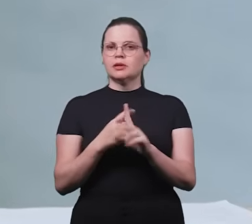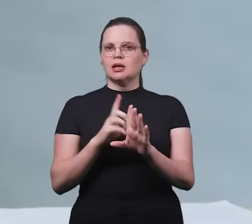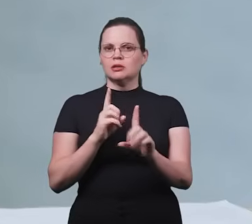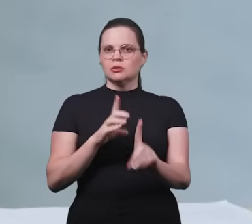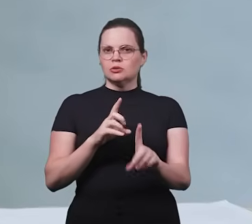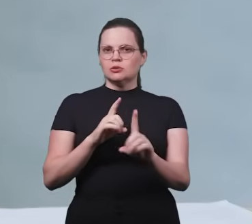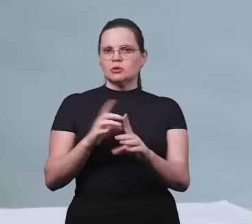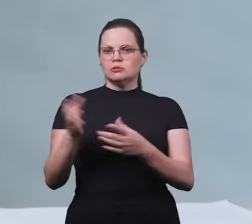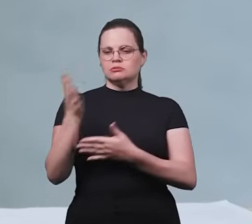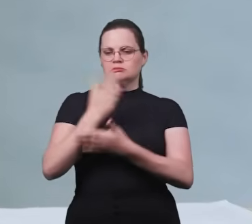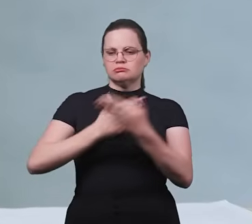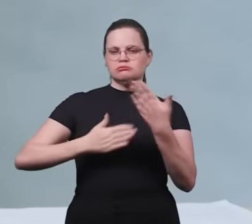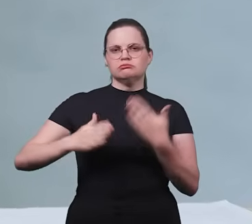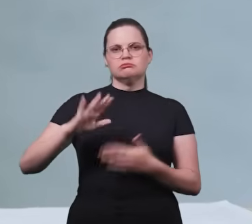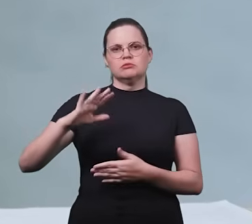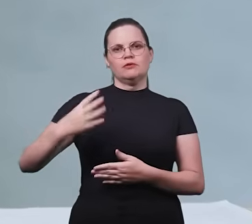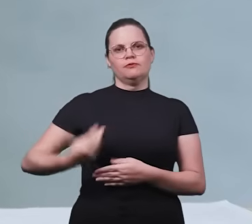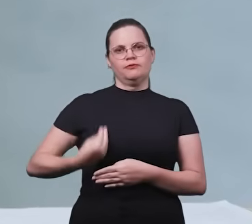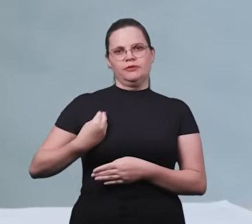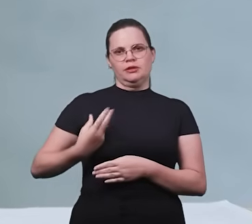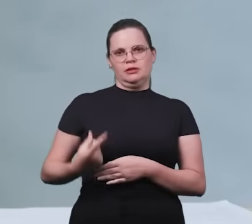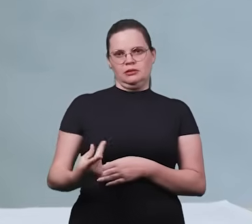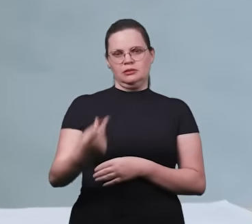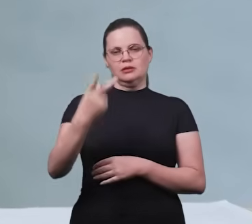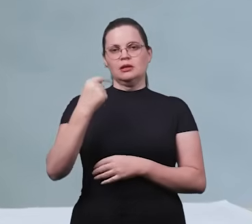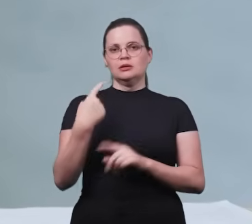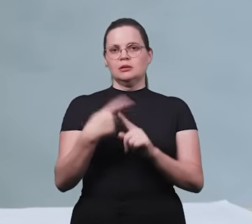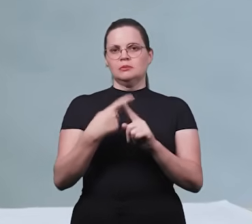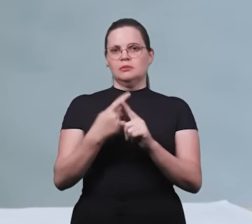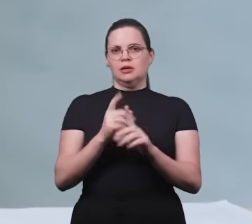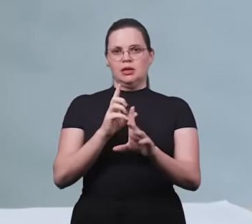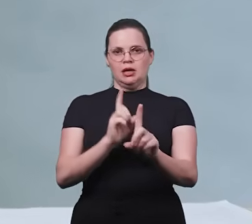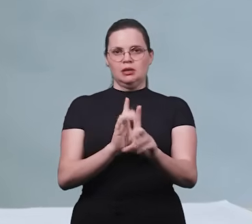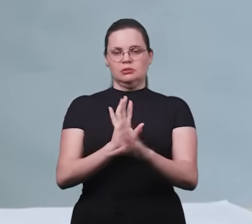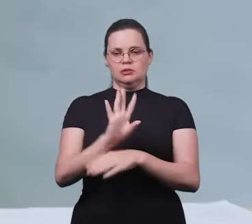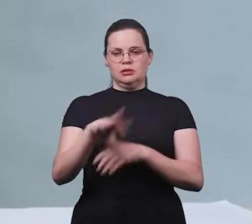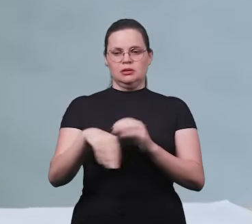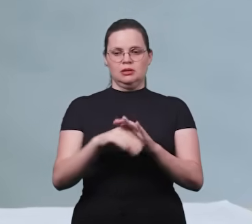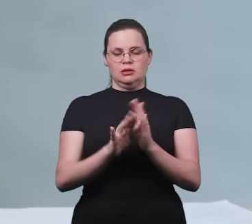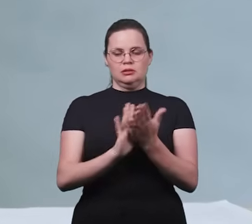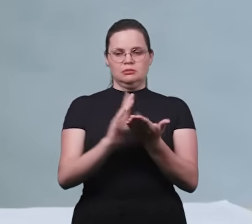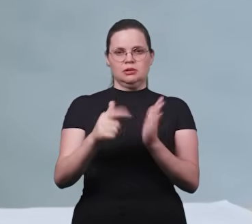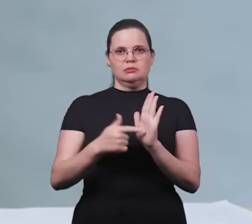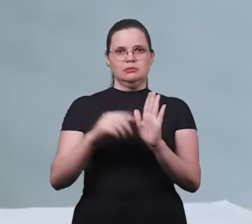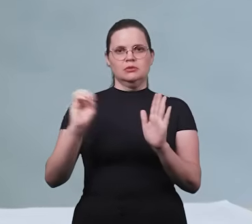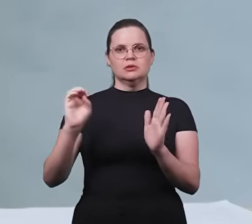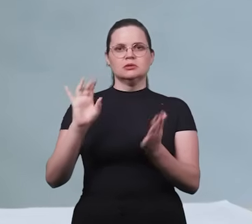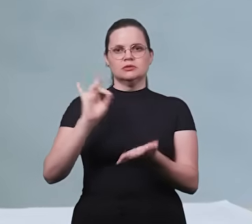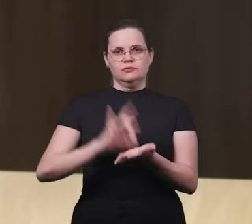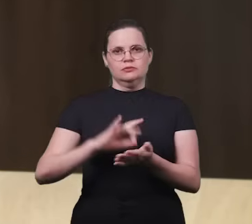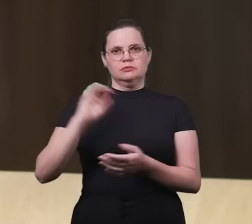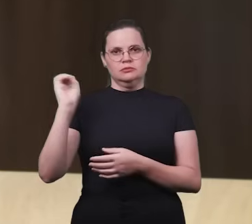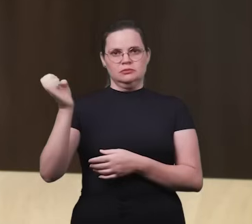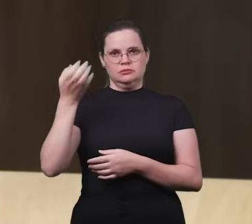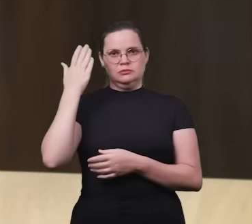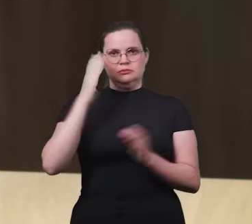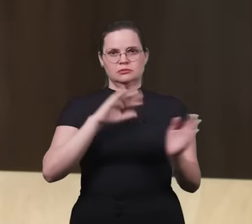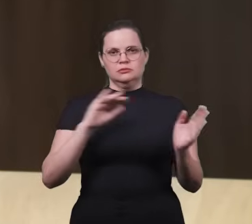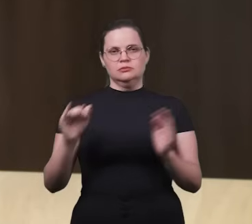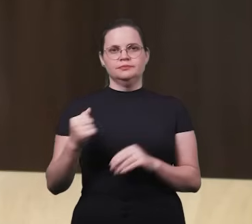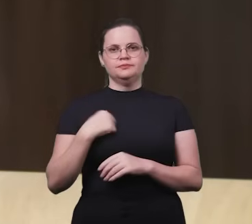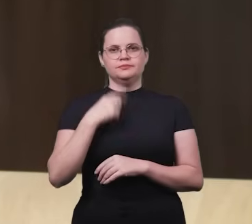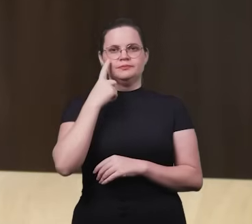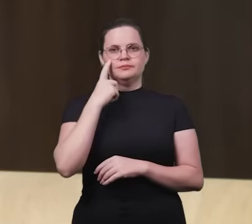doutrina ela traz vida, porque ela emana da palavra. E a palavra ela é a palavra viva, é a palavra eficaz. Interessante, pastor